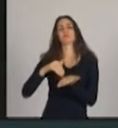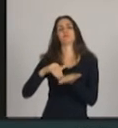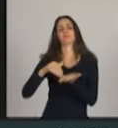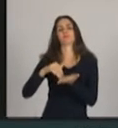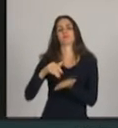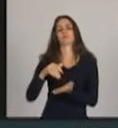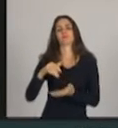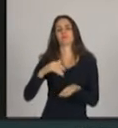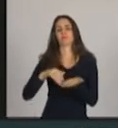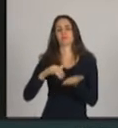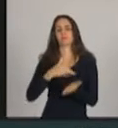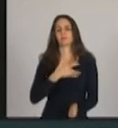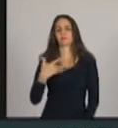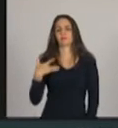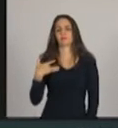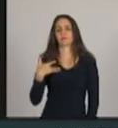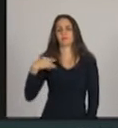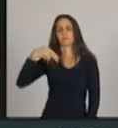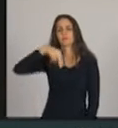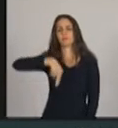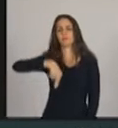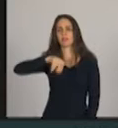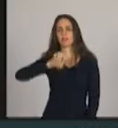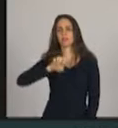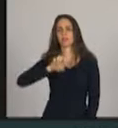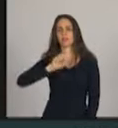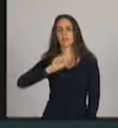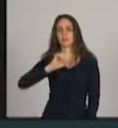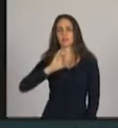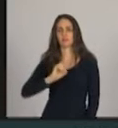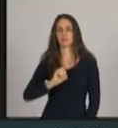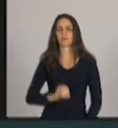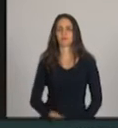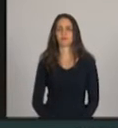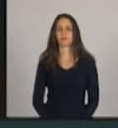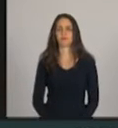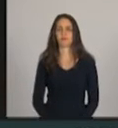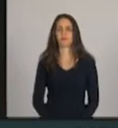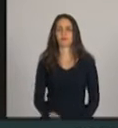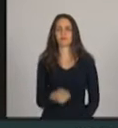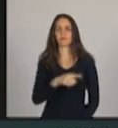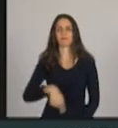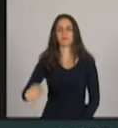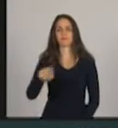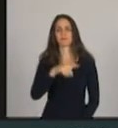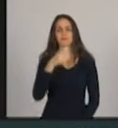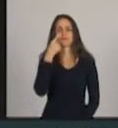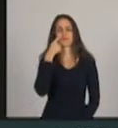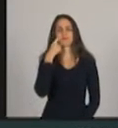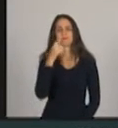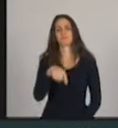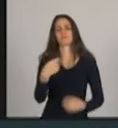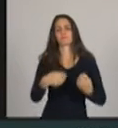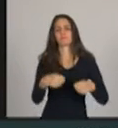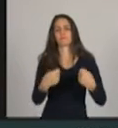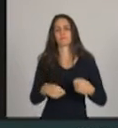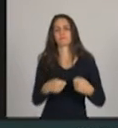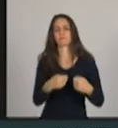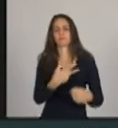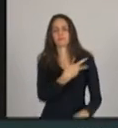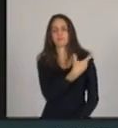Saúde, Nésio Fernandes, é que vacine